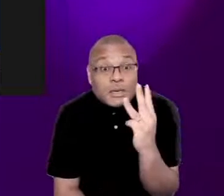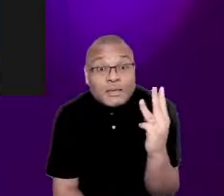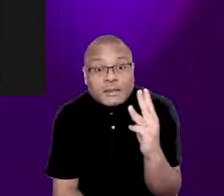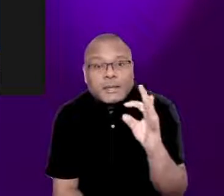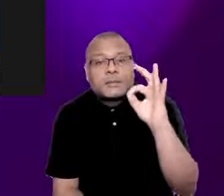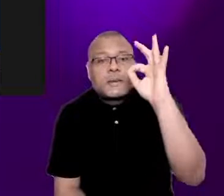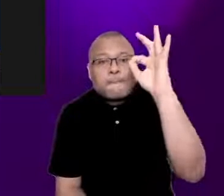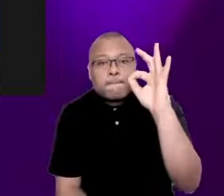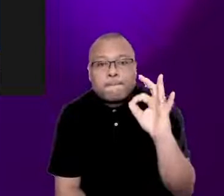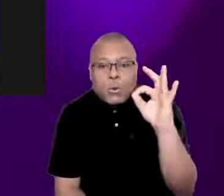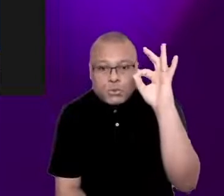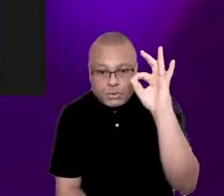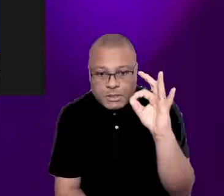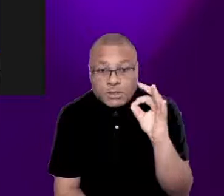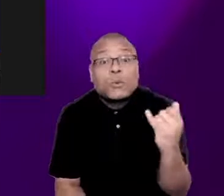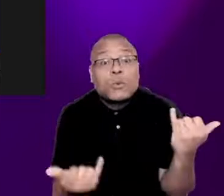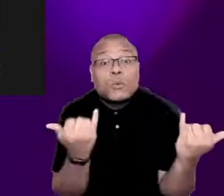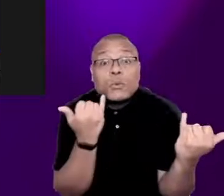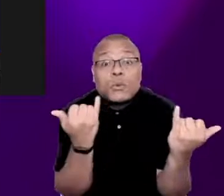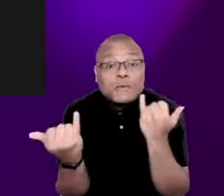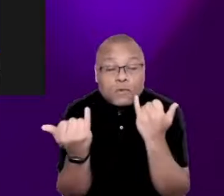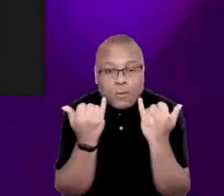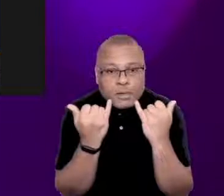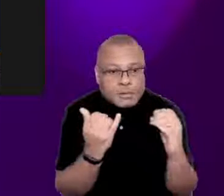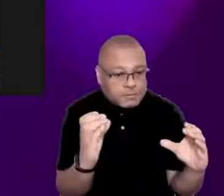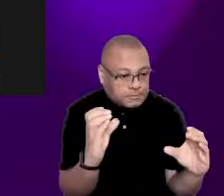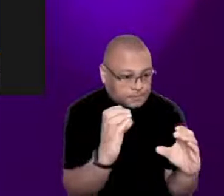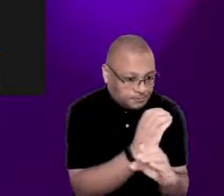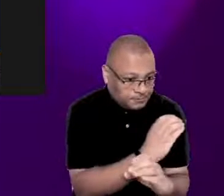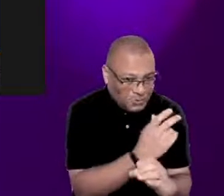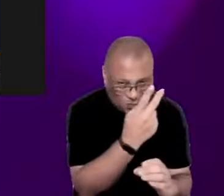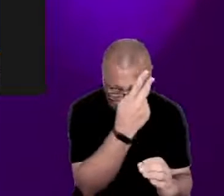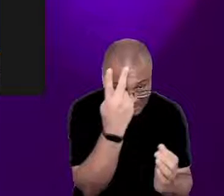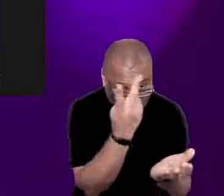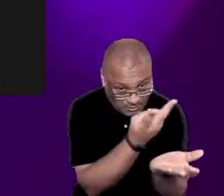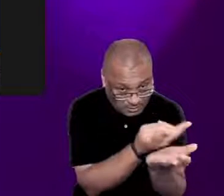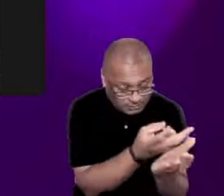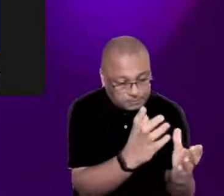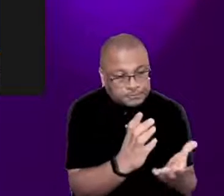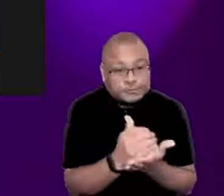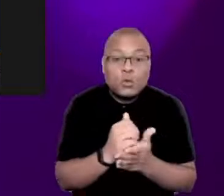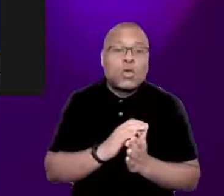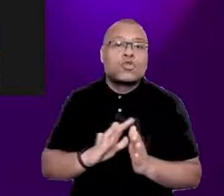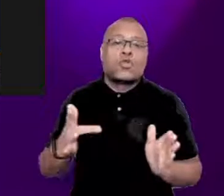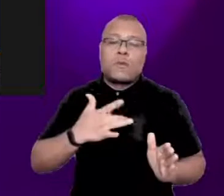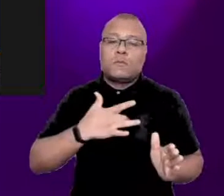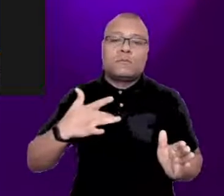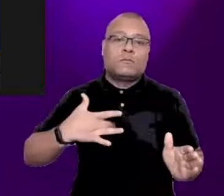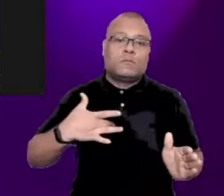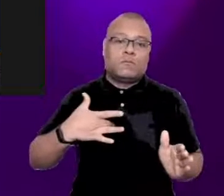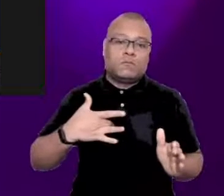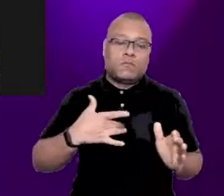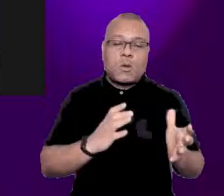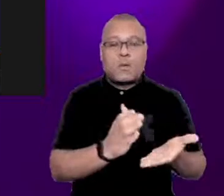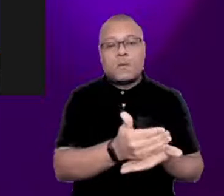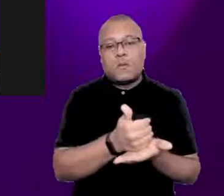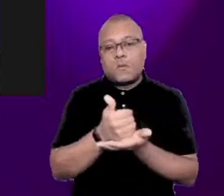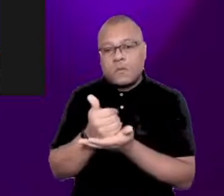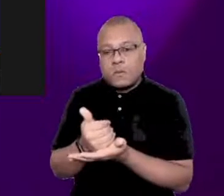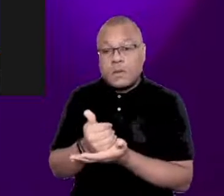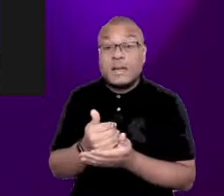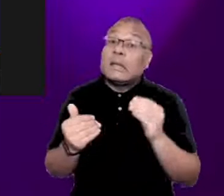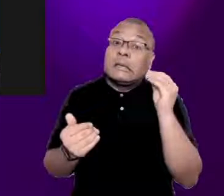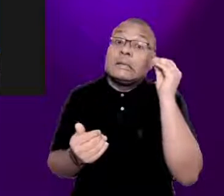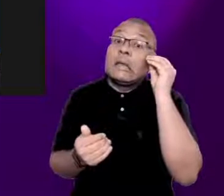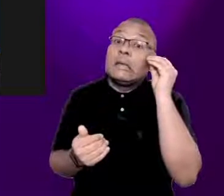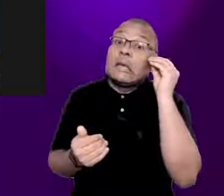33% coletam desfechos, mas apenas desfechos clínicos, e eles estão fazendo pilotos